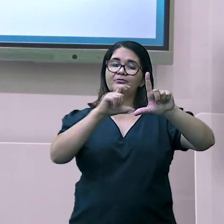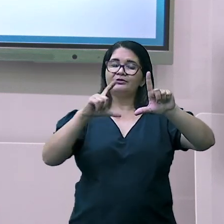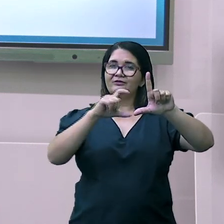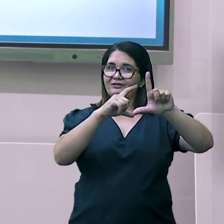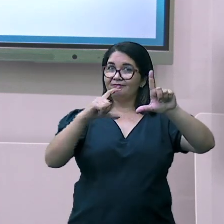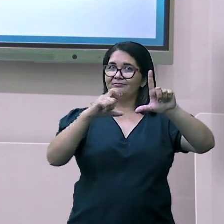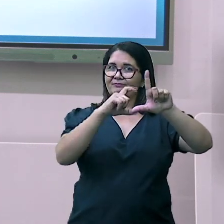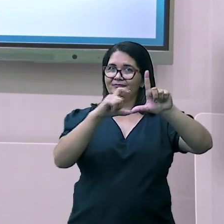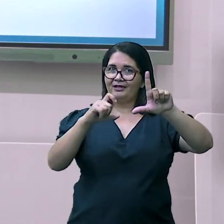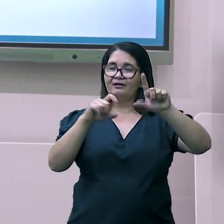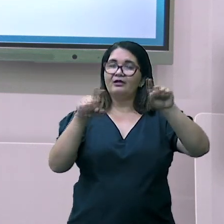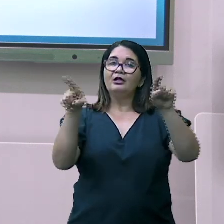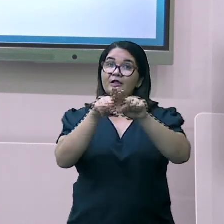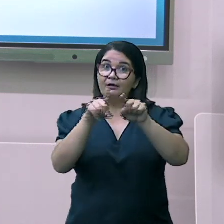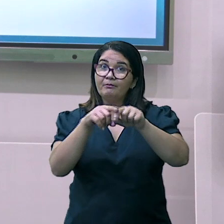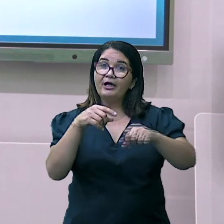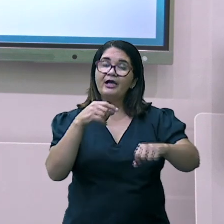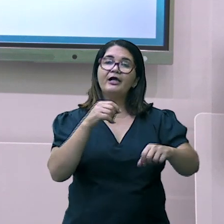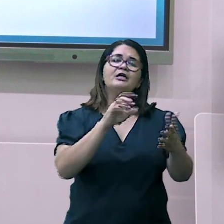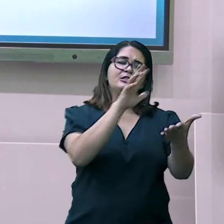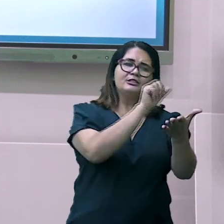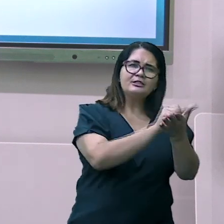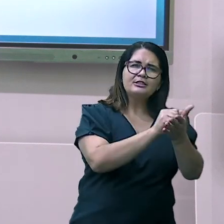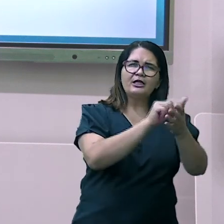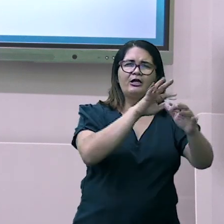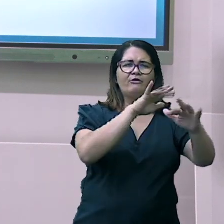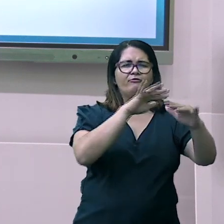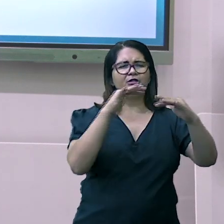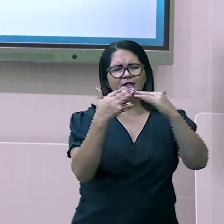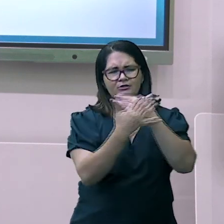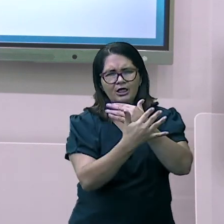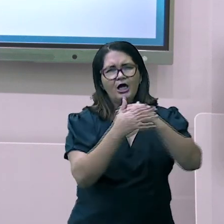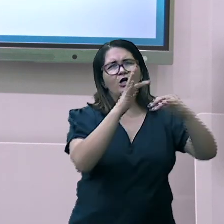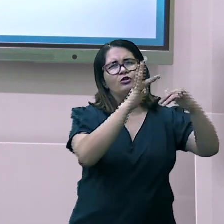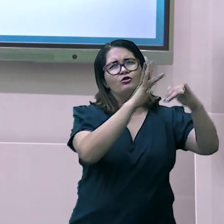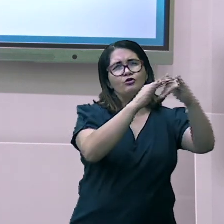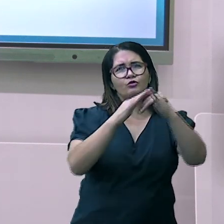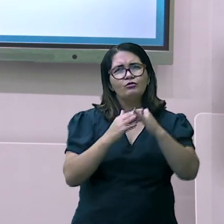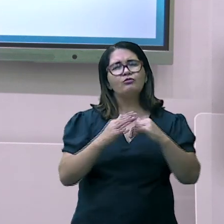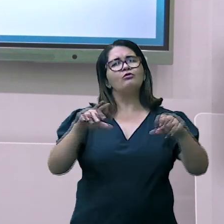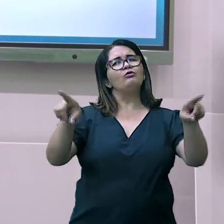aparece no canto da tela. Se inscreva em nosso canal do YouTube e